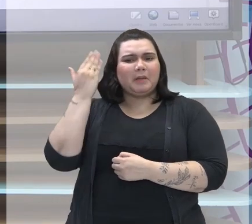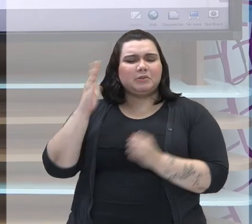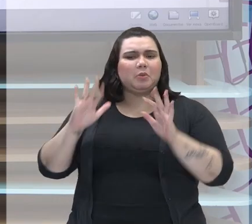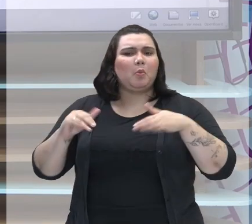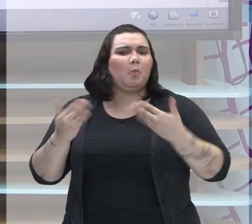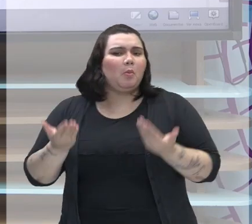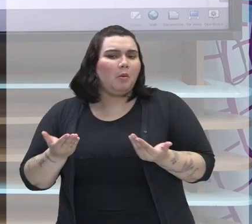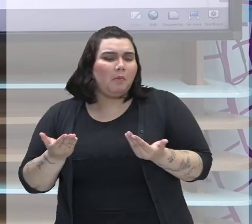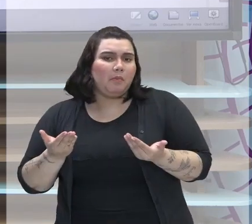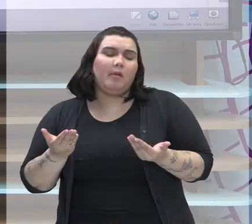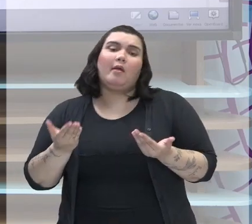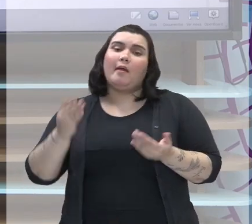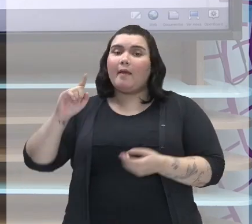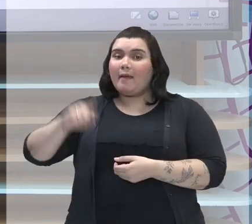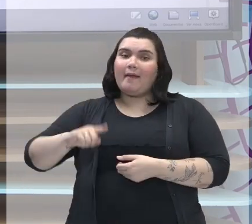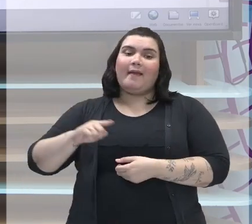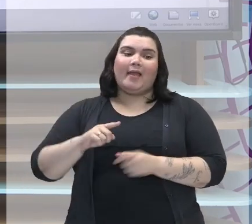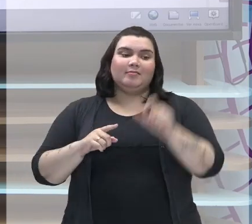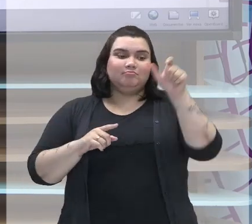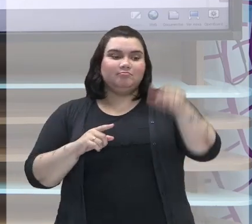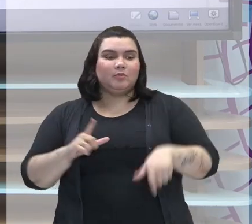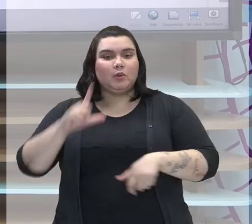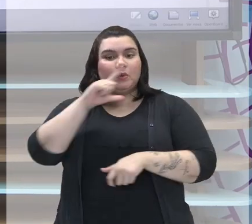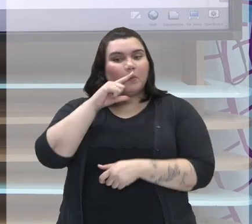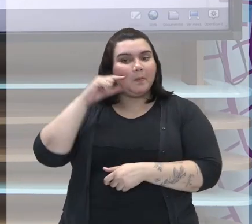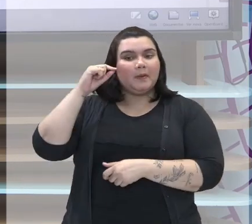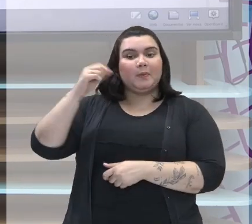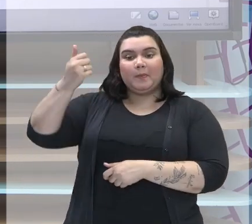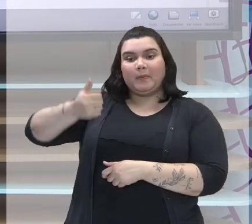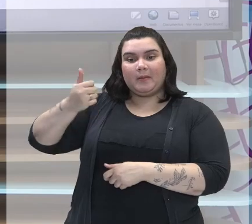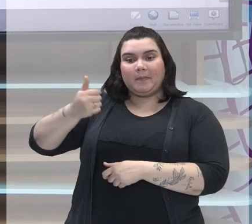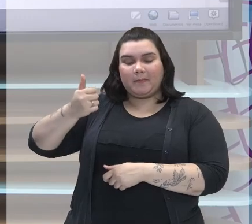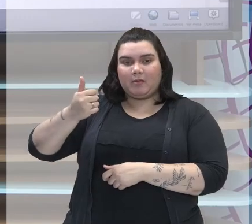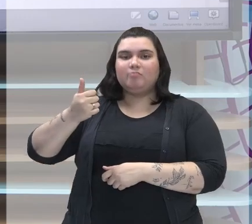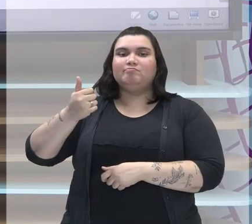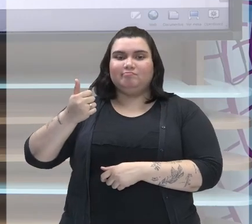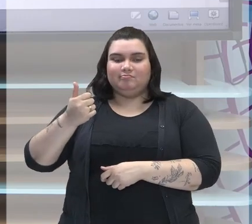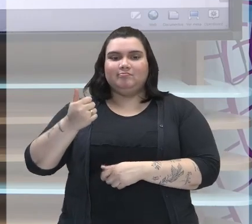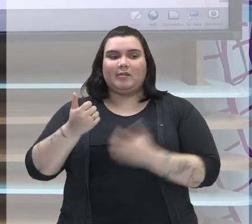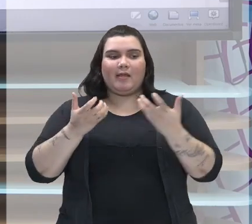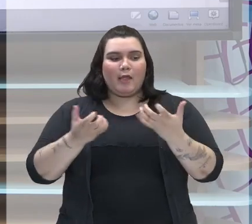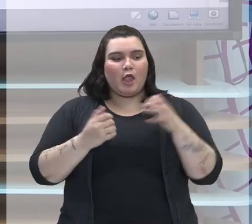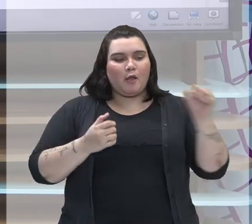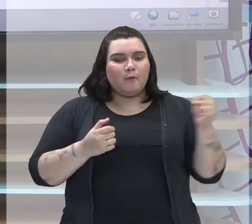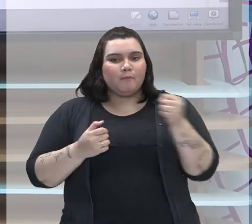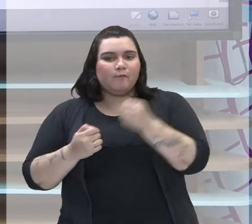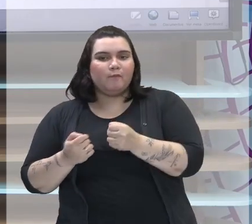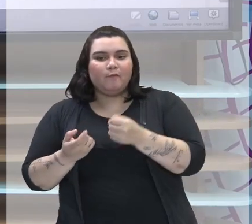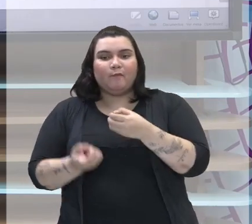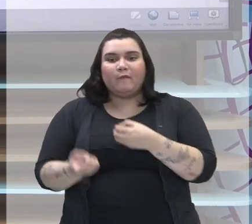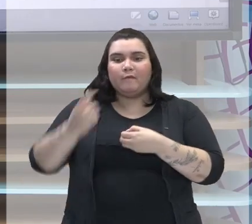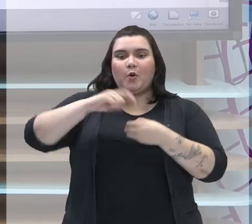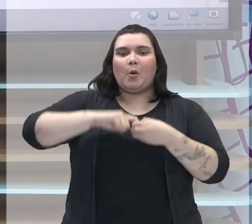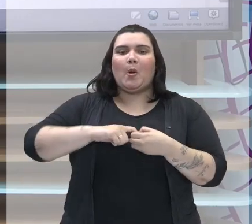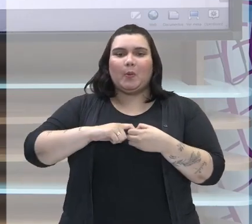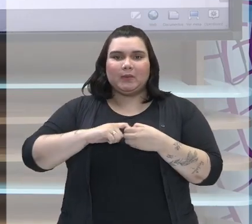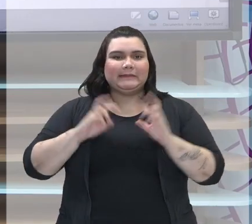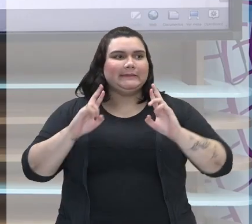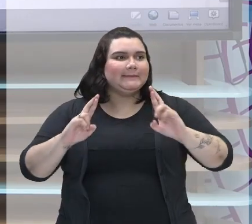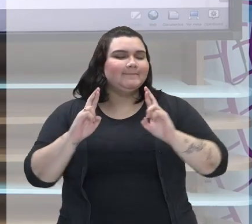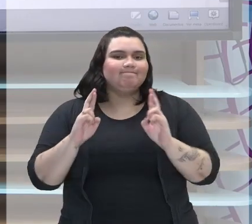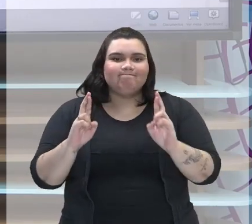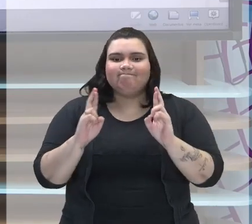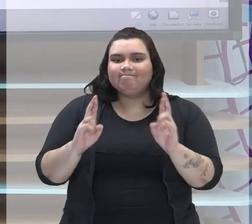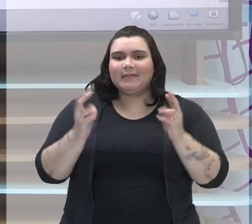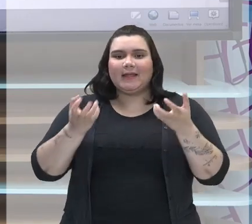esse? Era justamente o Dom Pedro I. Então os restauradores, eles gostariam desse retorno do Dom Pedro I,